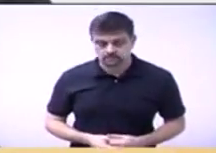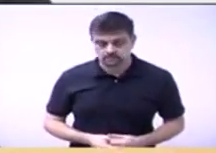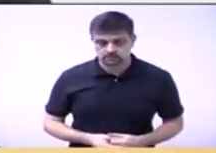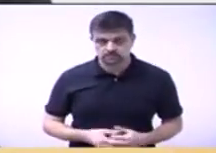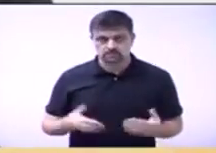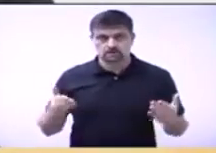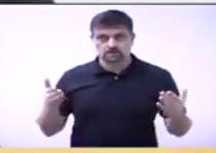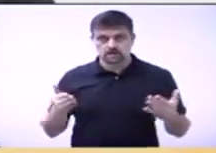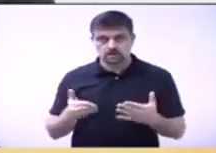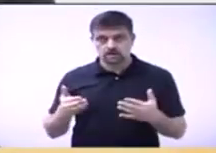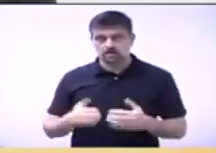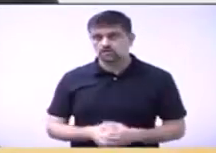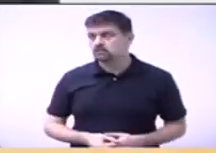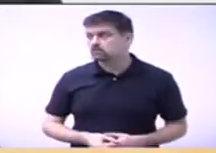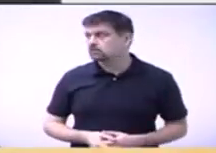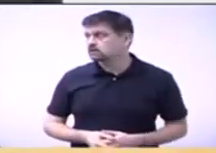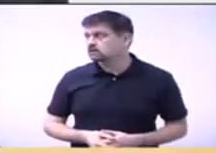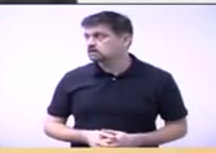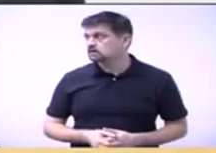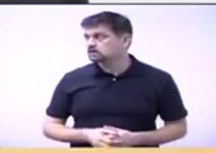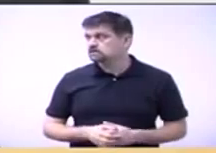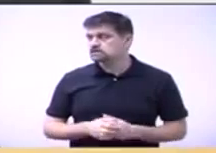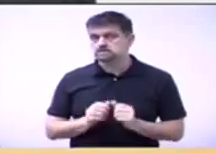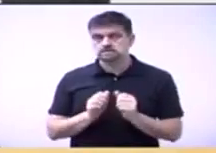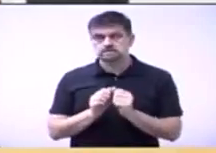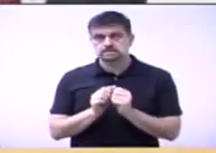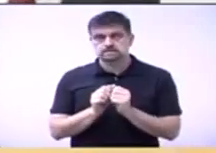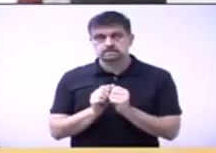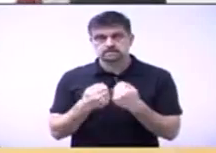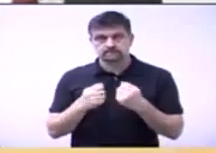Com a palavra, o vereador Marquinhos Fiorella.